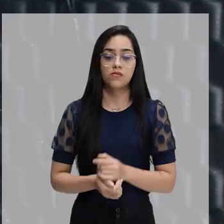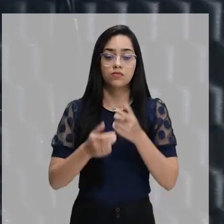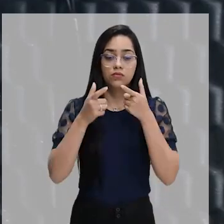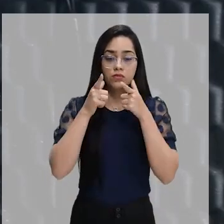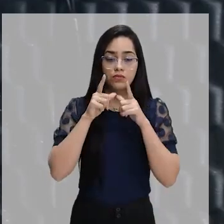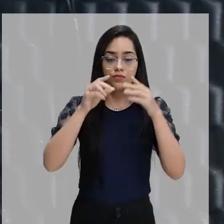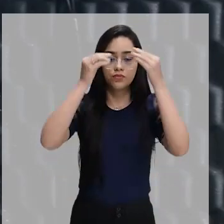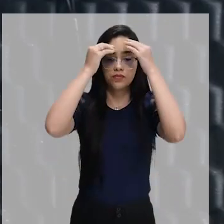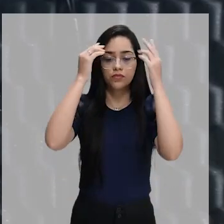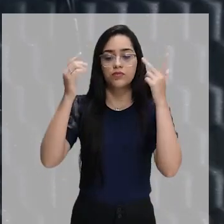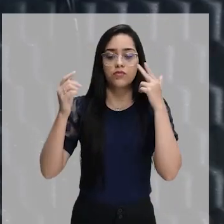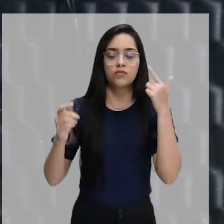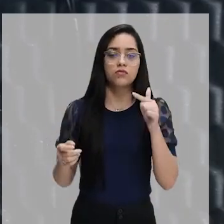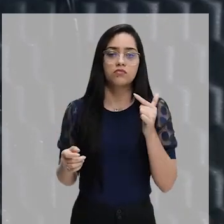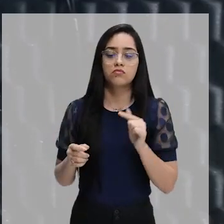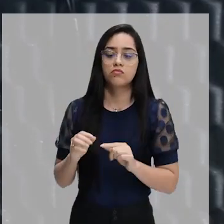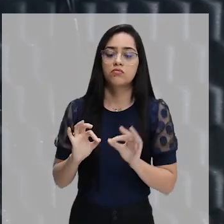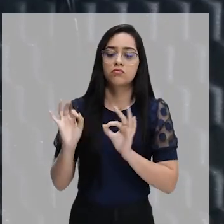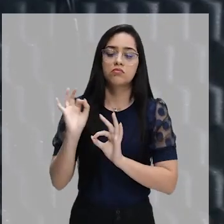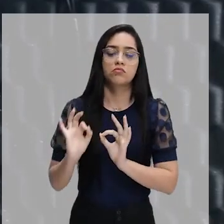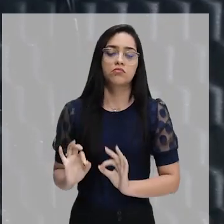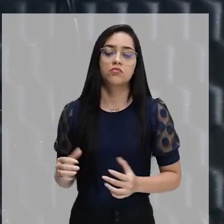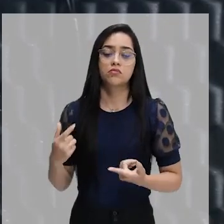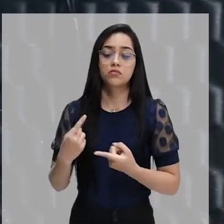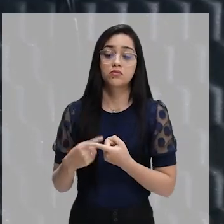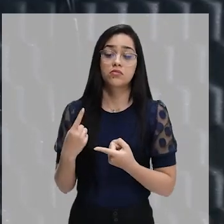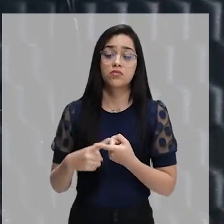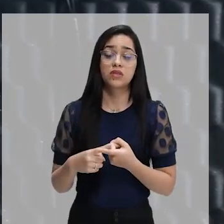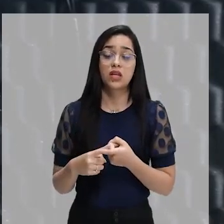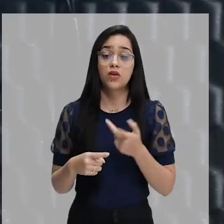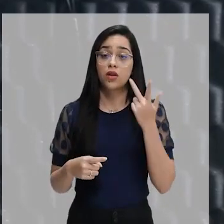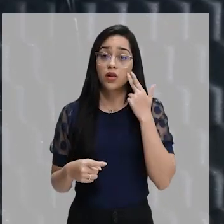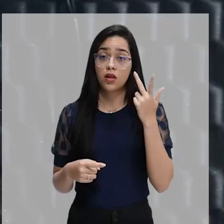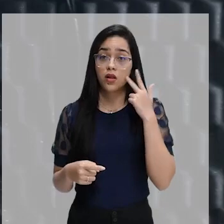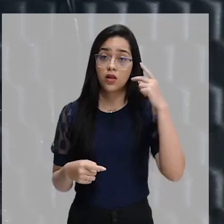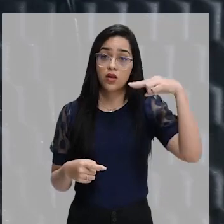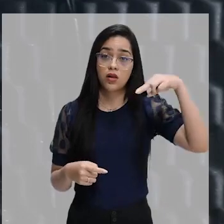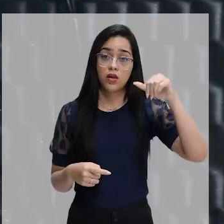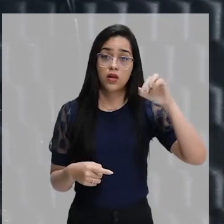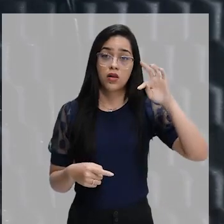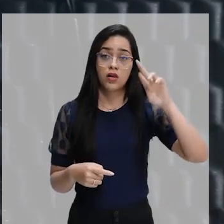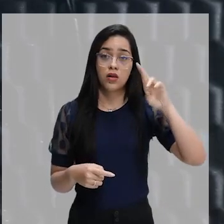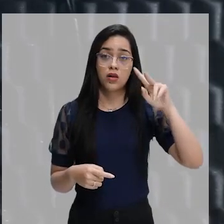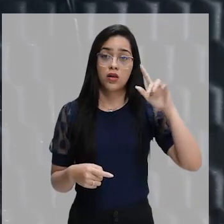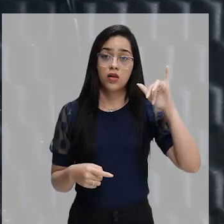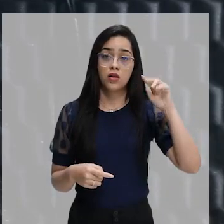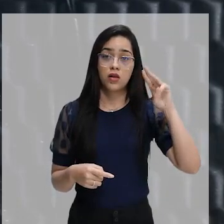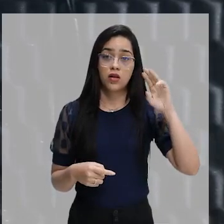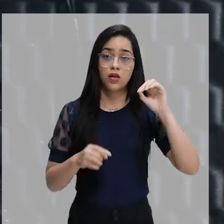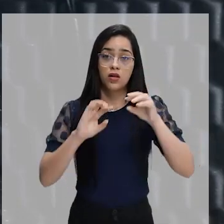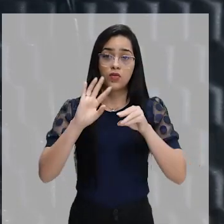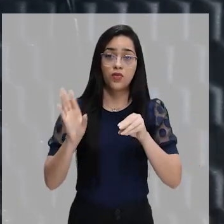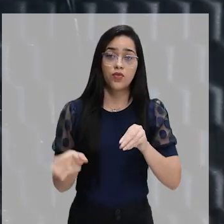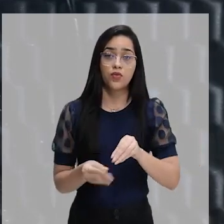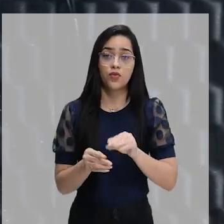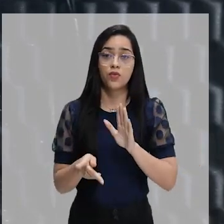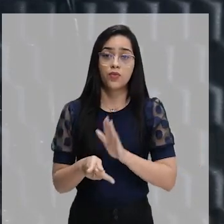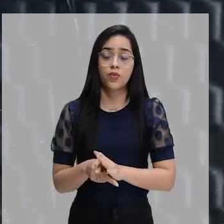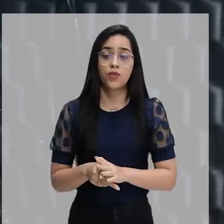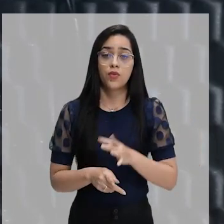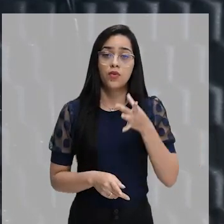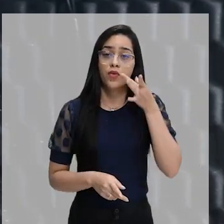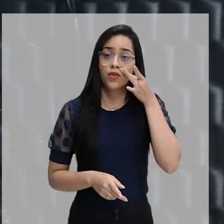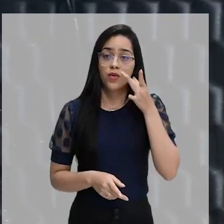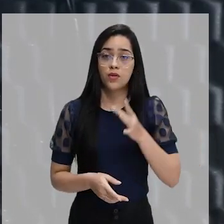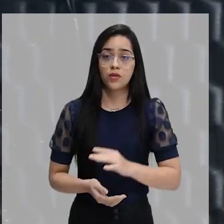Exatamente, o número 4 entra nessa porque o naturalismo, como eu falei há pouco, é um complemento do realismo, tá